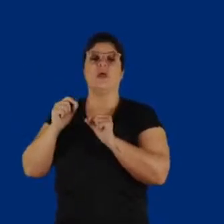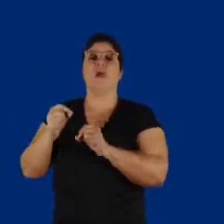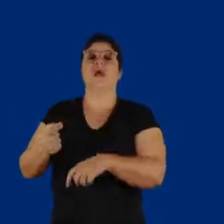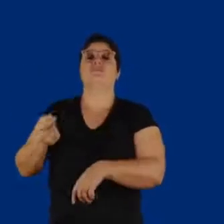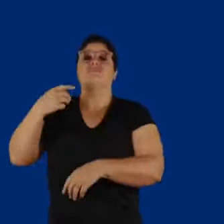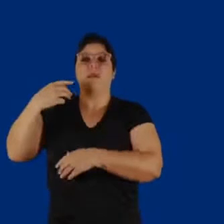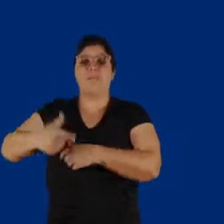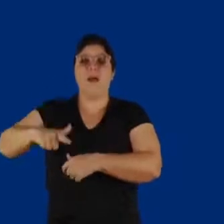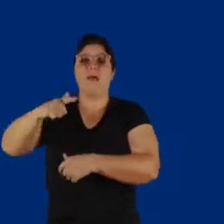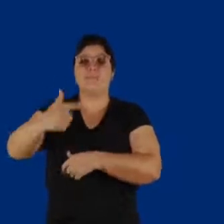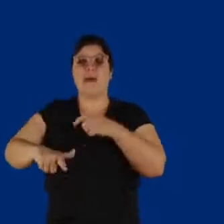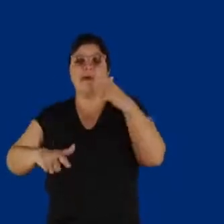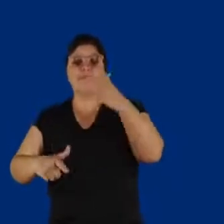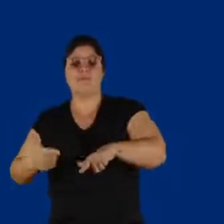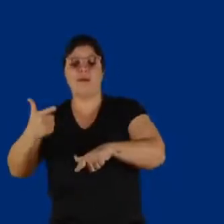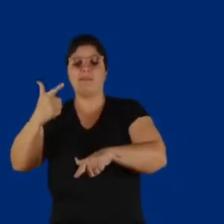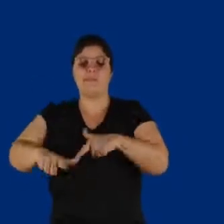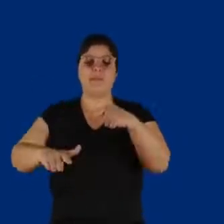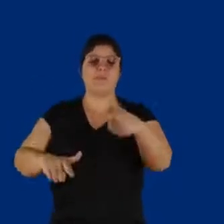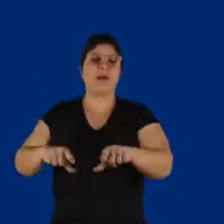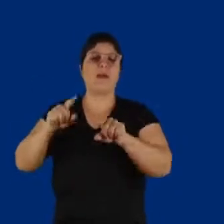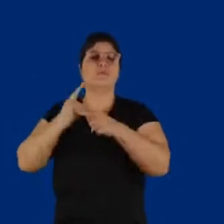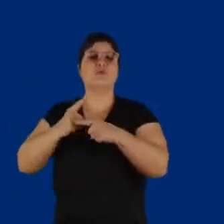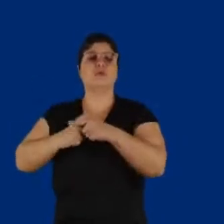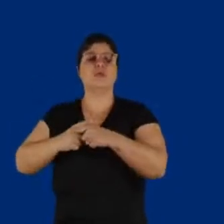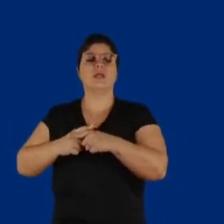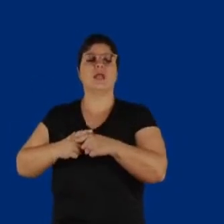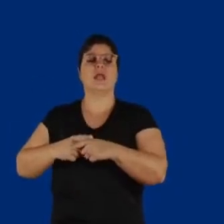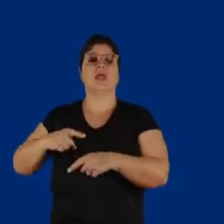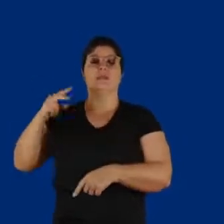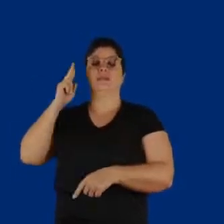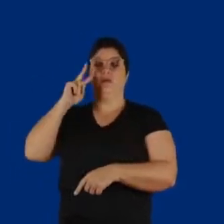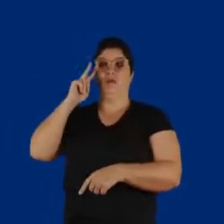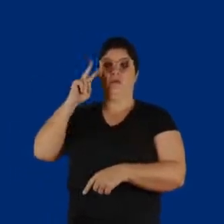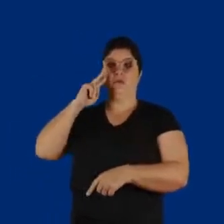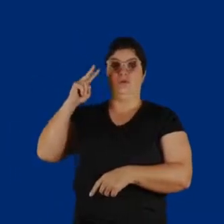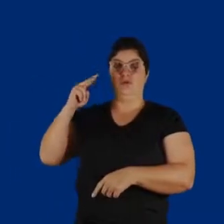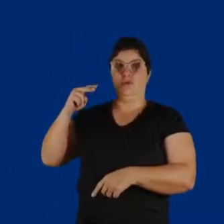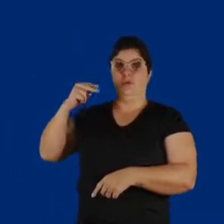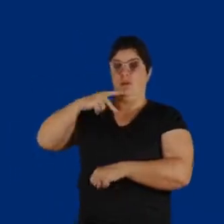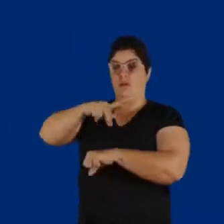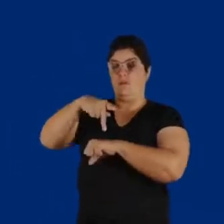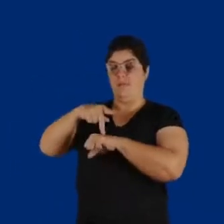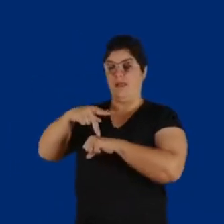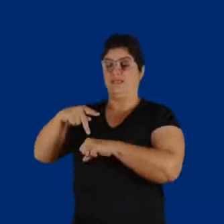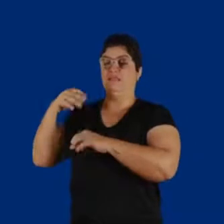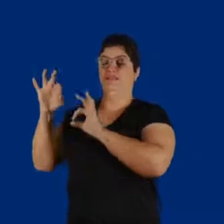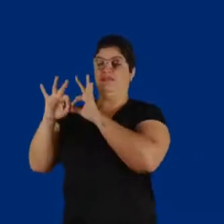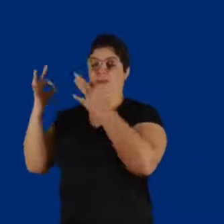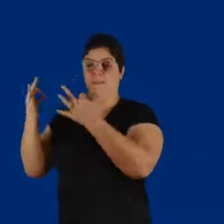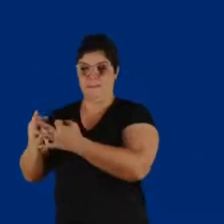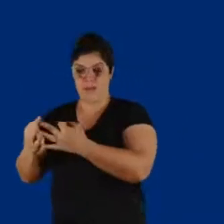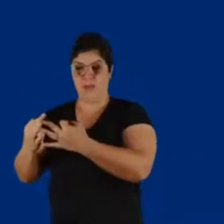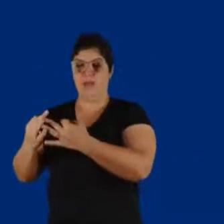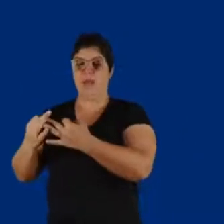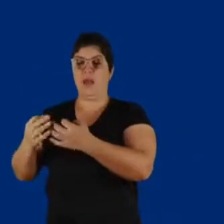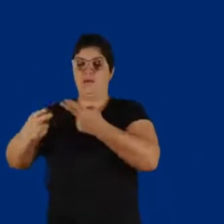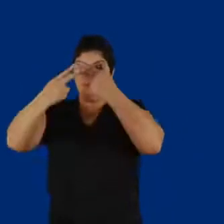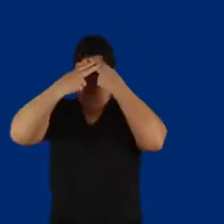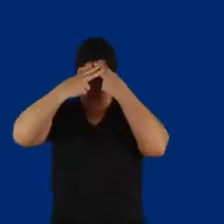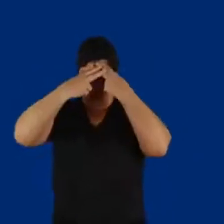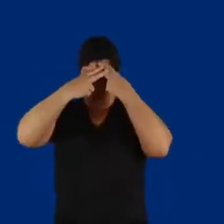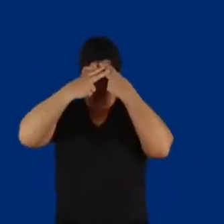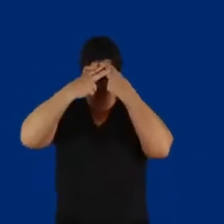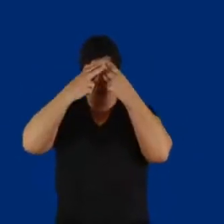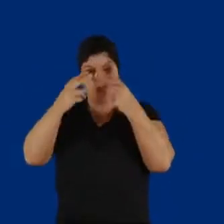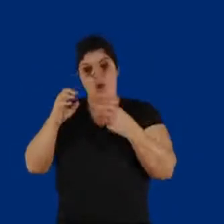o que estiver na nossa história, nas nossas famílias, na história dos nossos corpos quando temos um trauma, ou